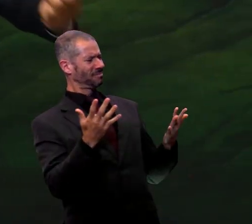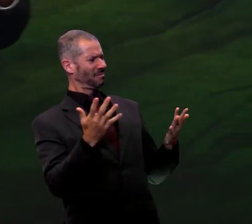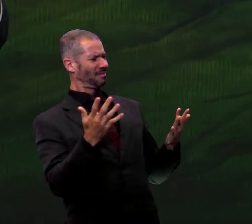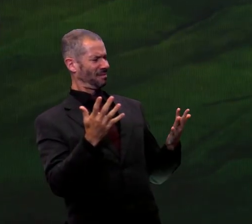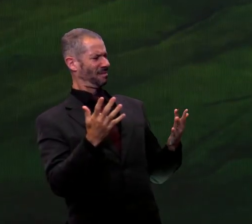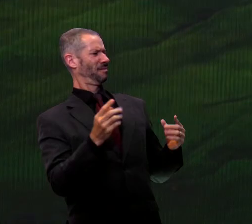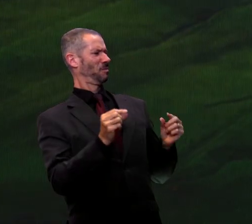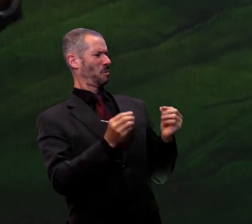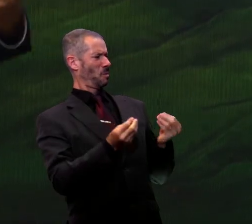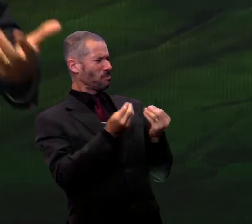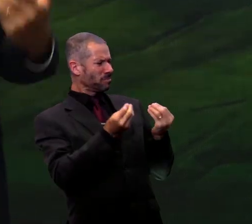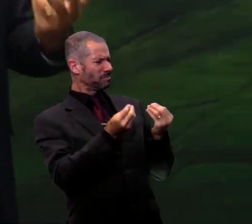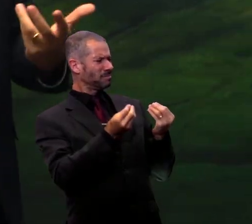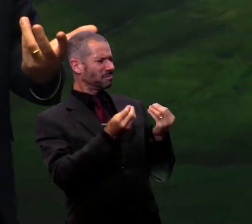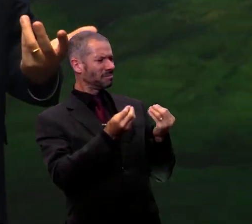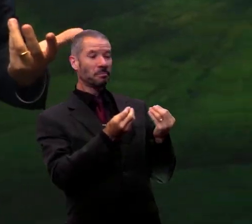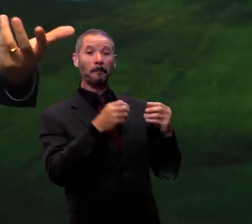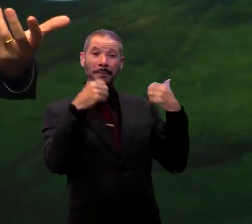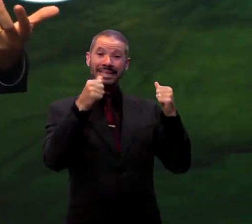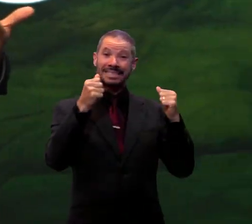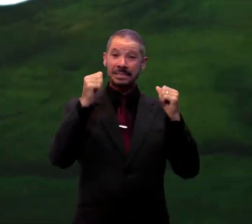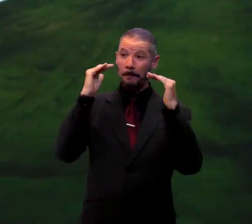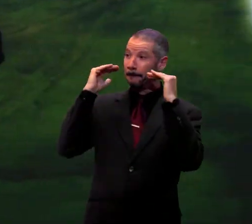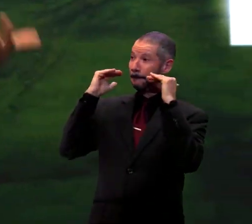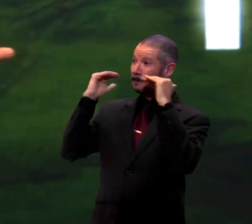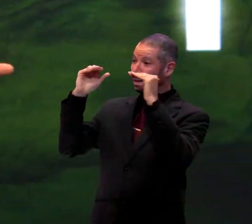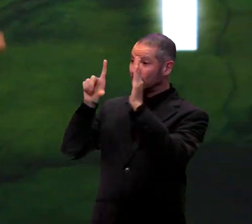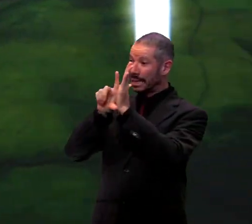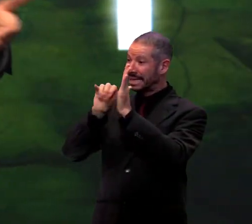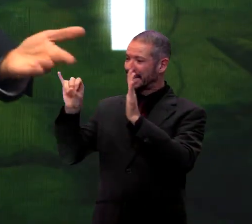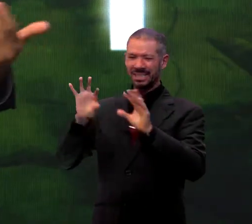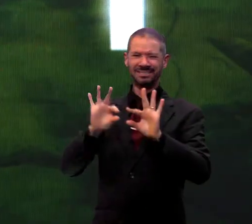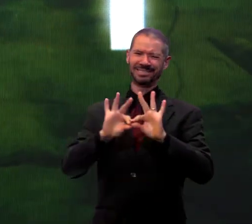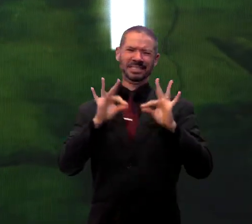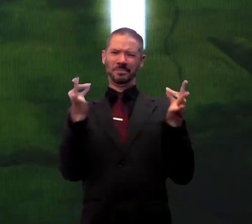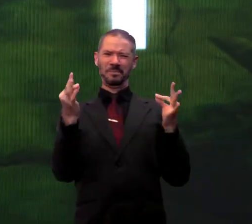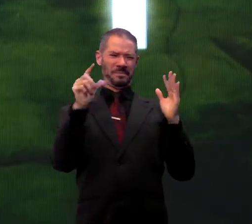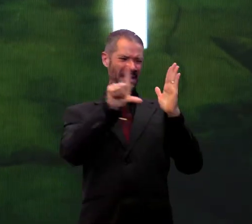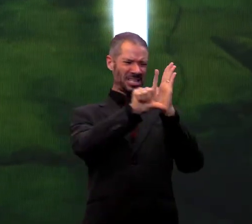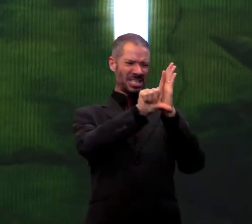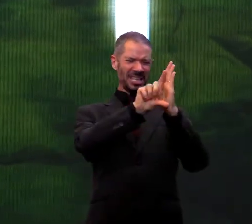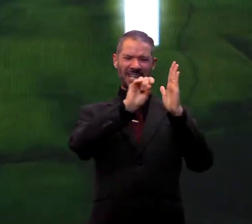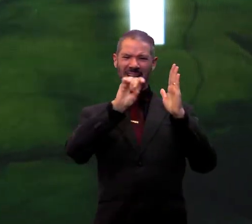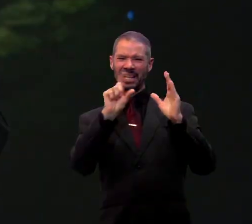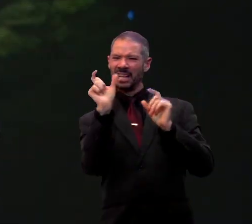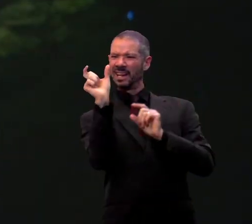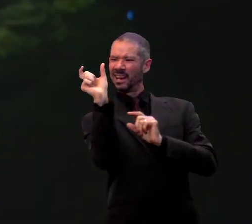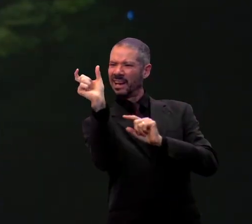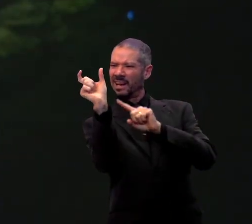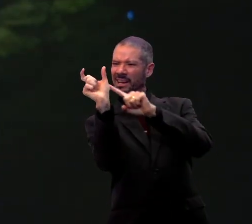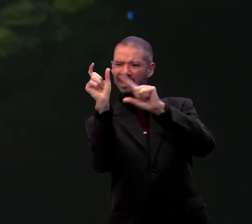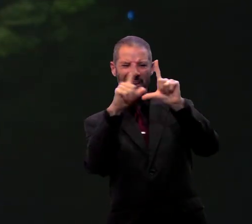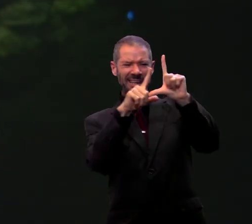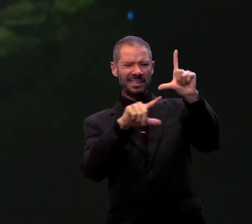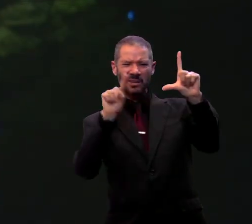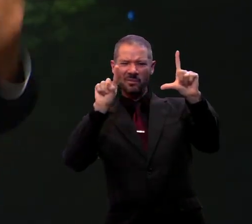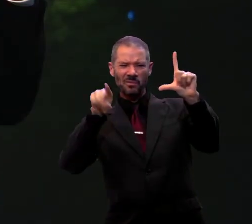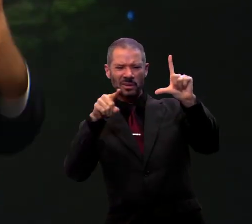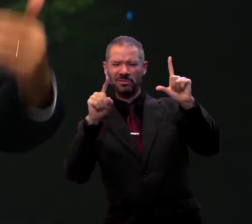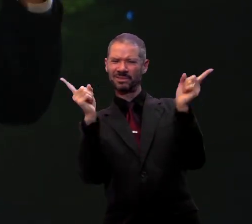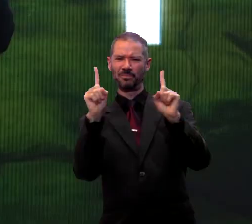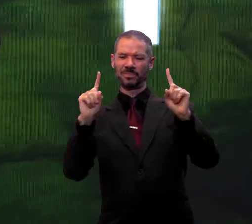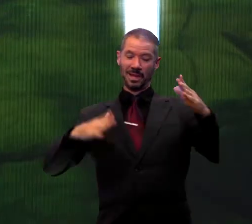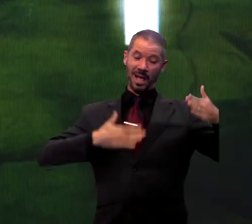sela, é que a gente deve cumprir a lei, mas não simplesmente porque está na letra e está na vírgula, mas porque é alegria